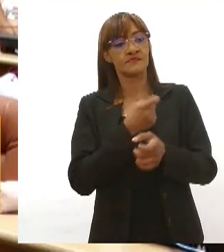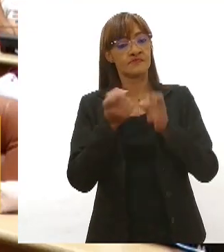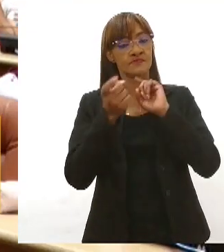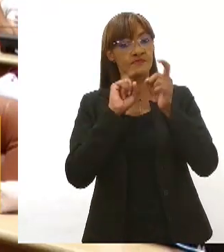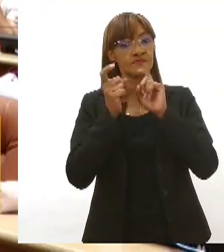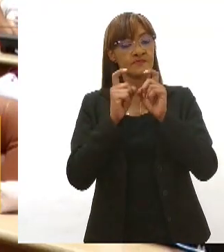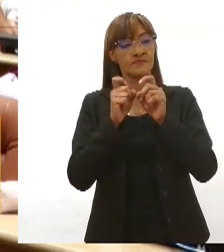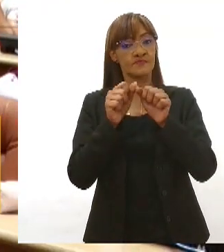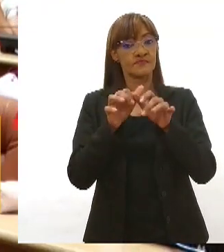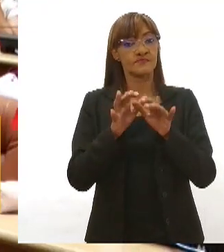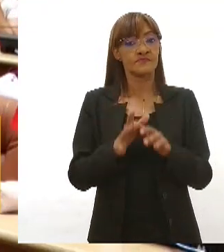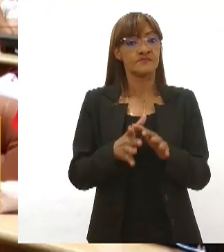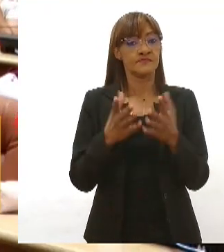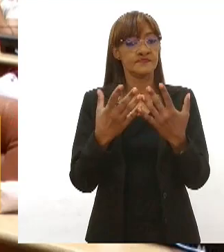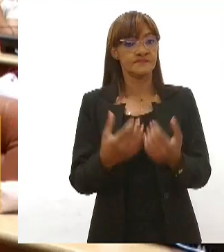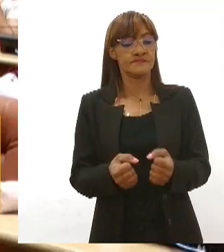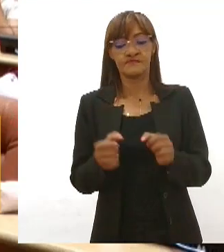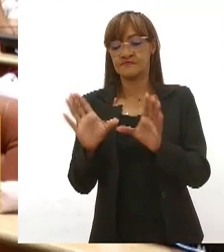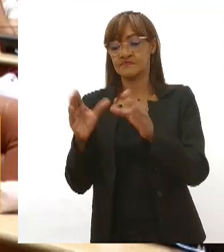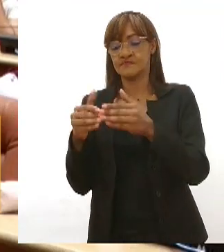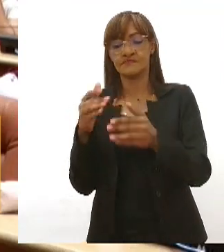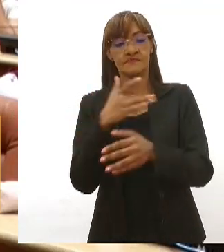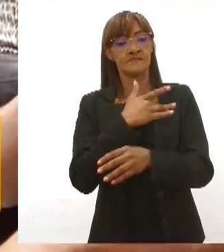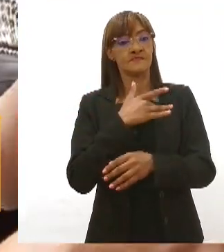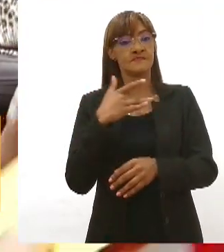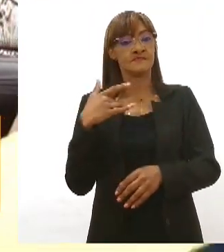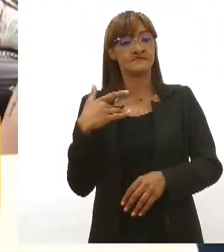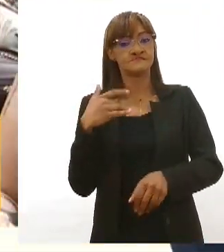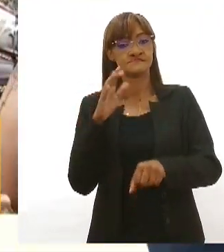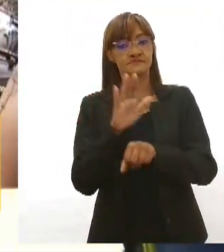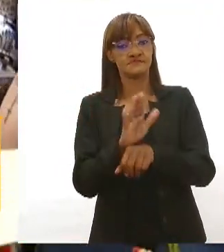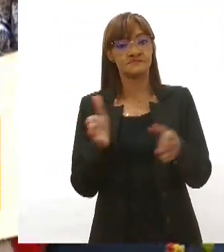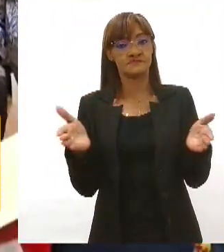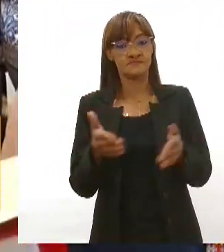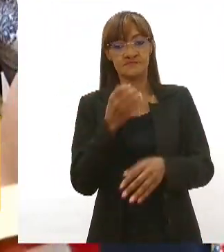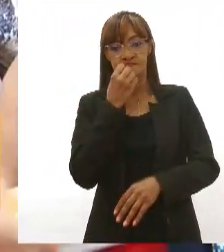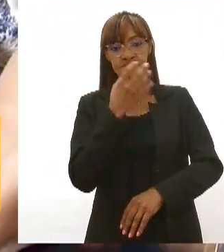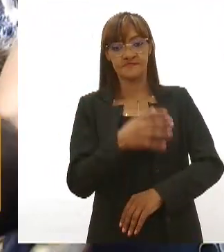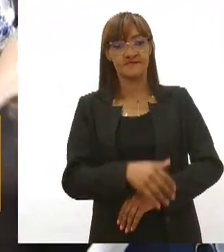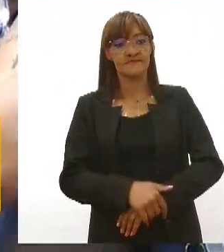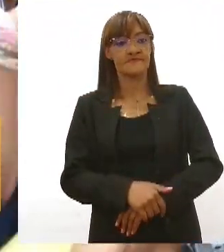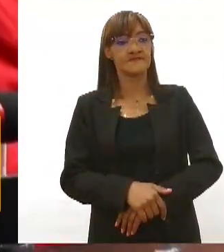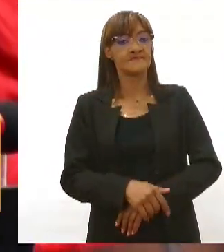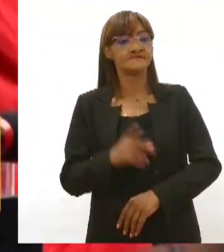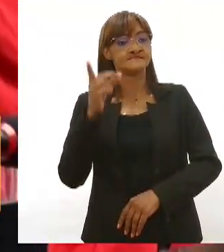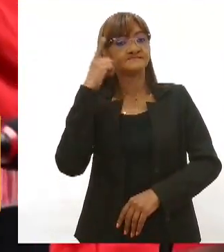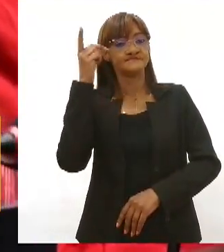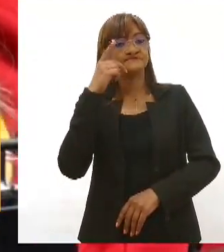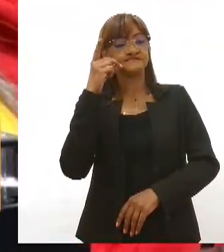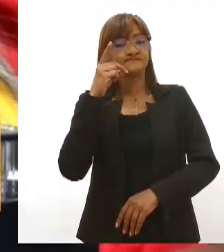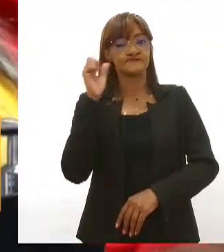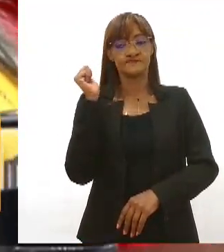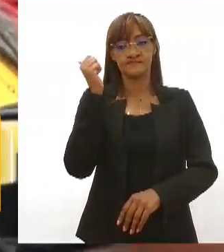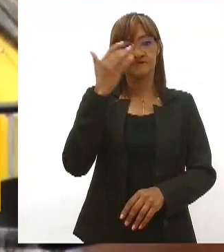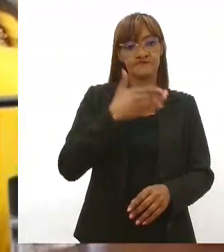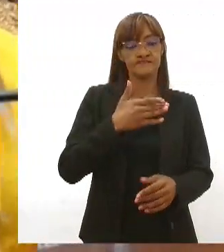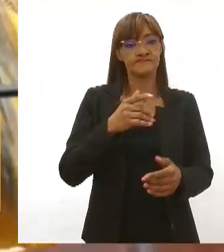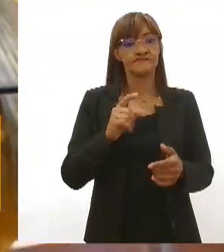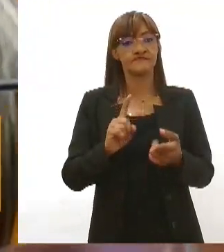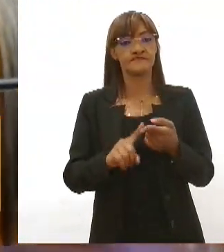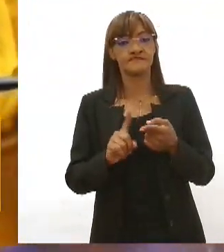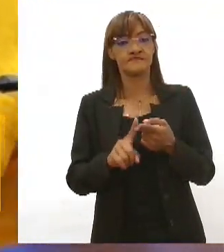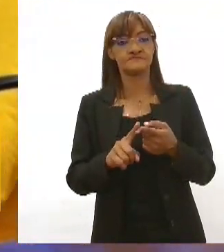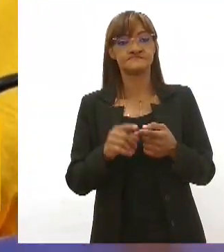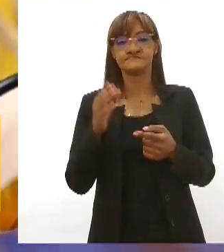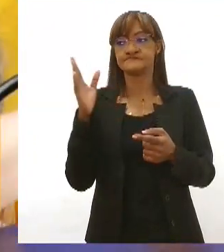de Saúde, tenho certeza que será uma tarde bastante proveitosa. As deputadas Linda Brasil do PSOL e Lidiane Lucena do Republicanos